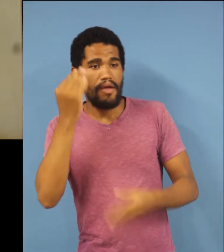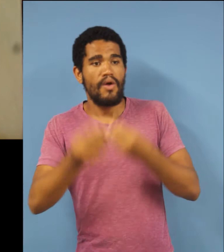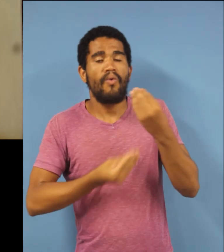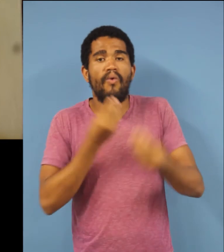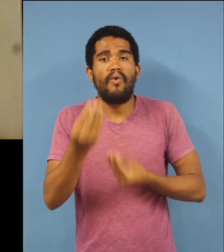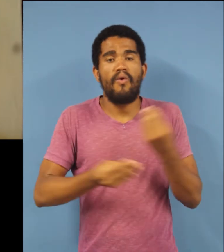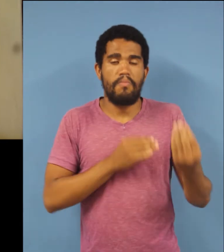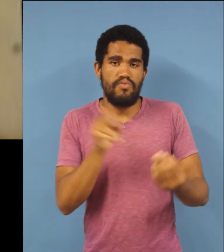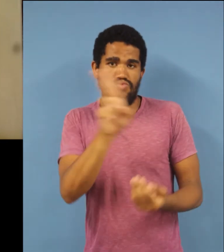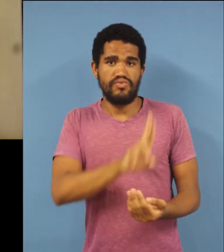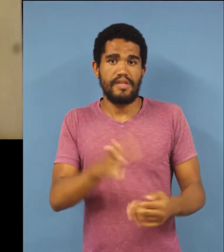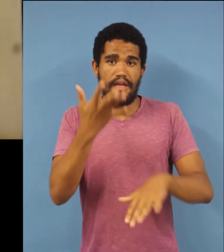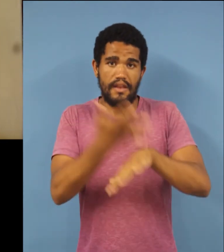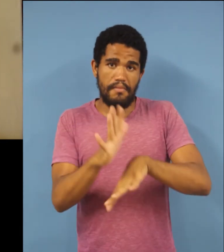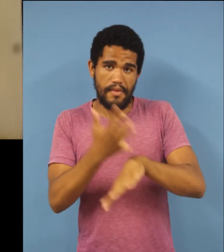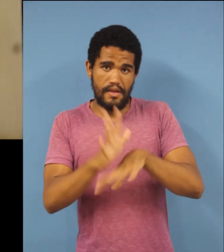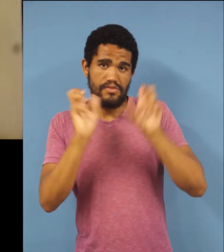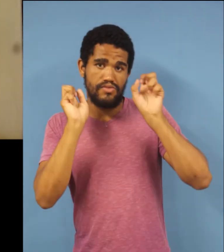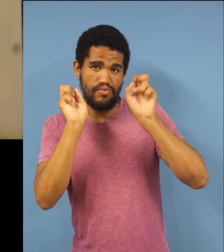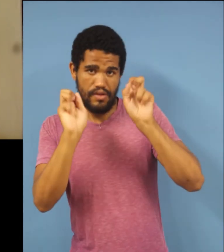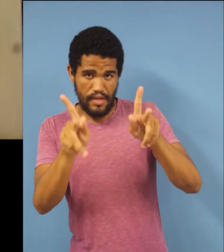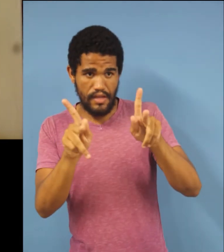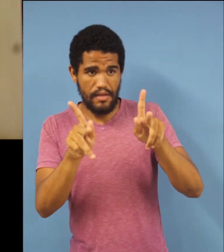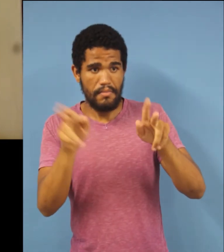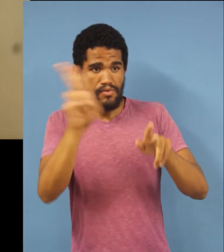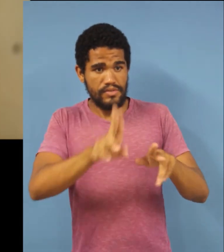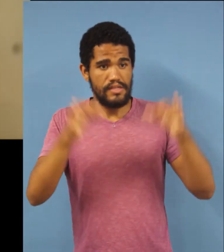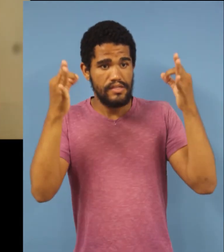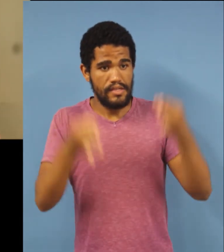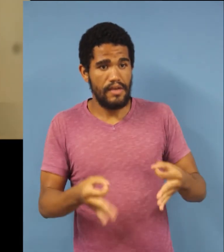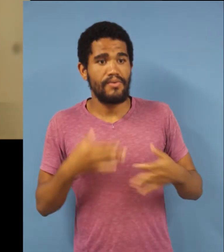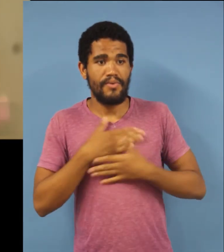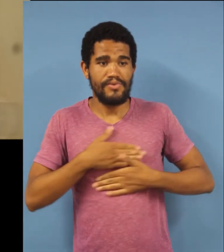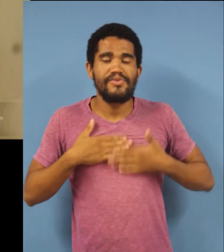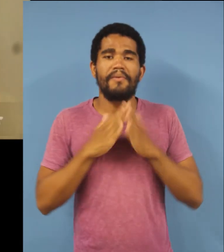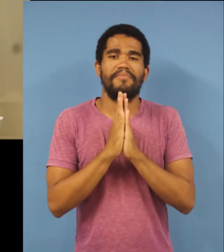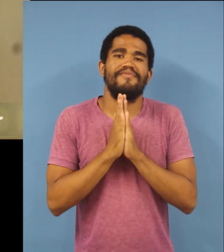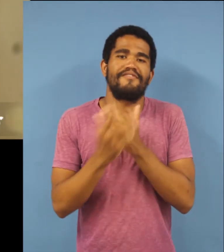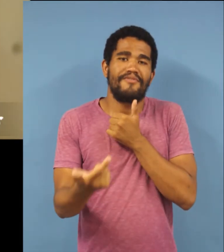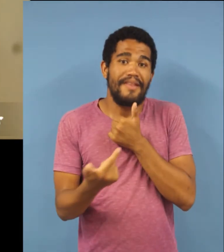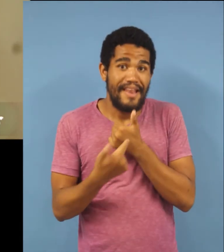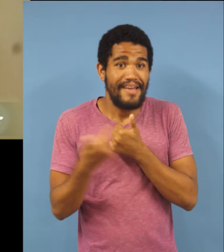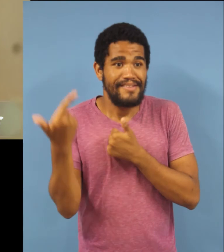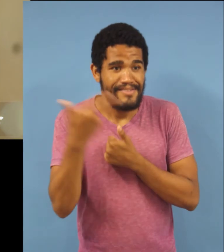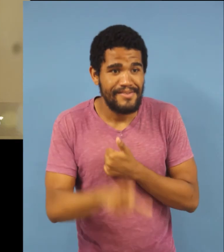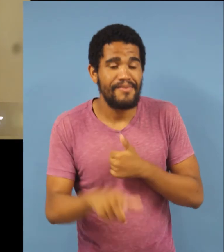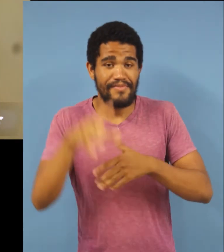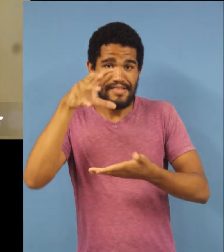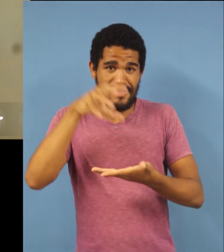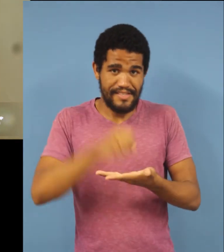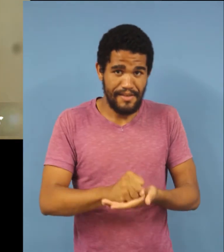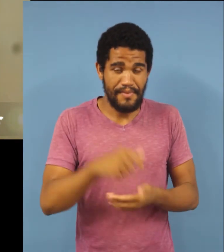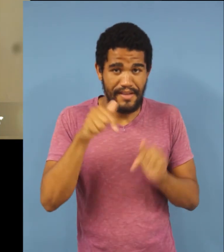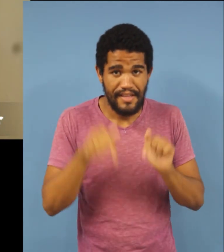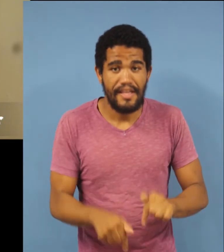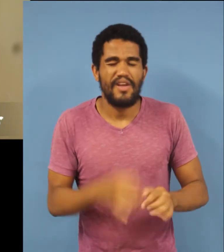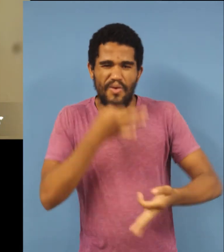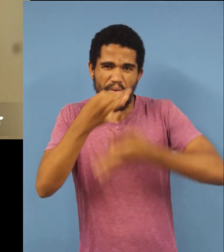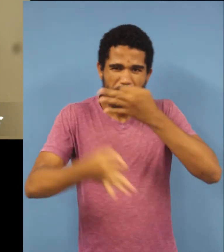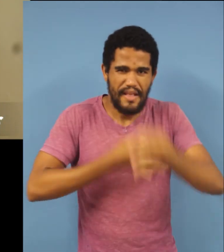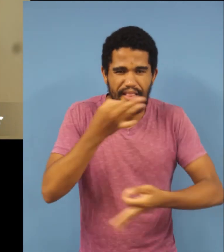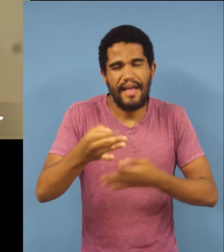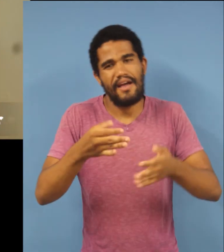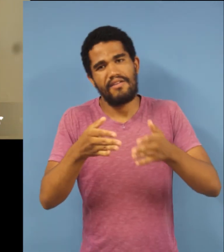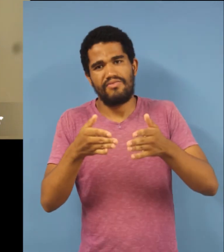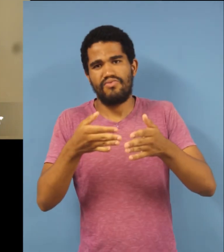função deles dentro do contexto, para utilizar sempre o conectivo certo. Se você gostou desse vídeo, dá um like, se inscreve aqui no canal, deixe seus